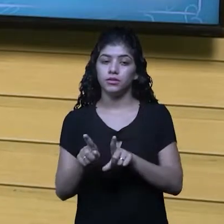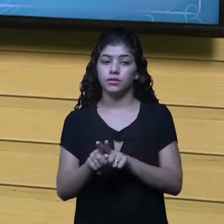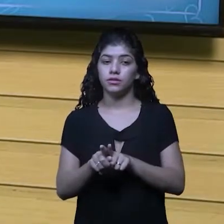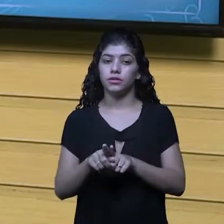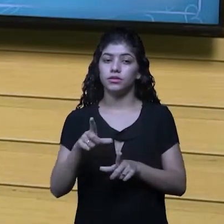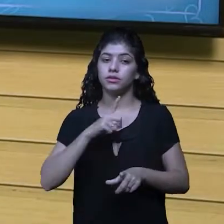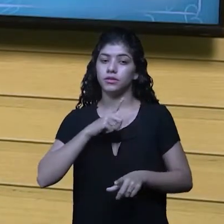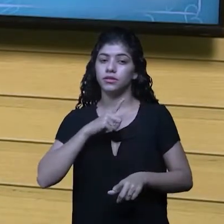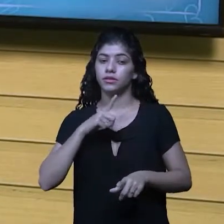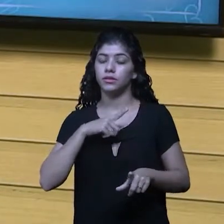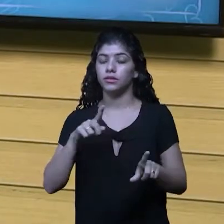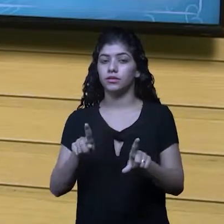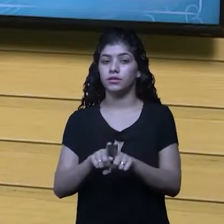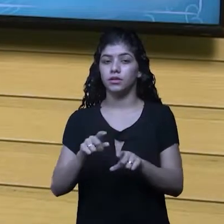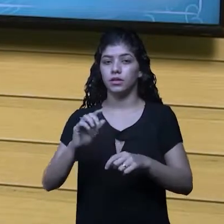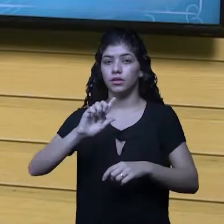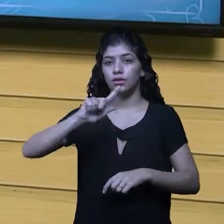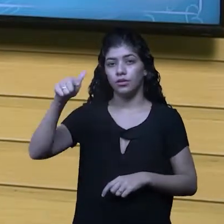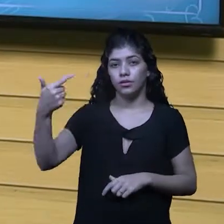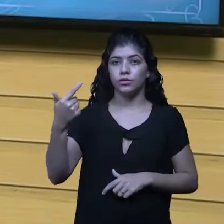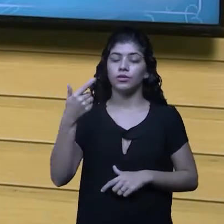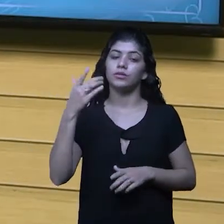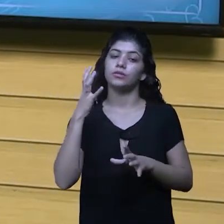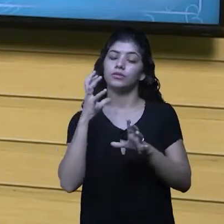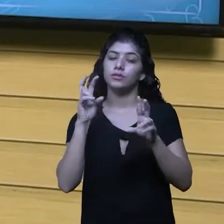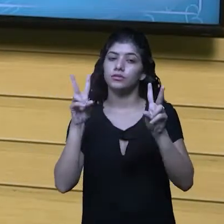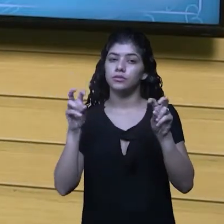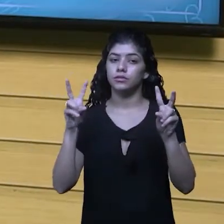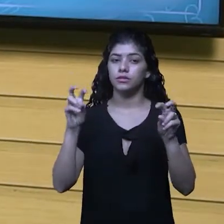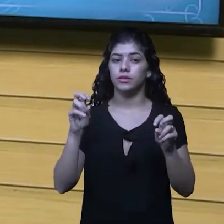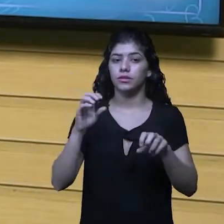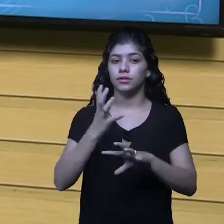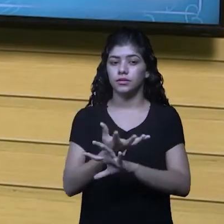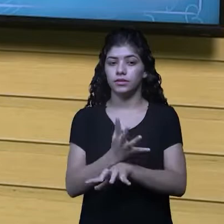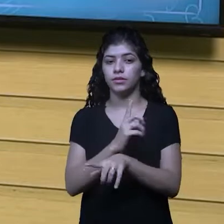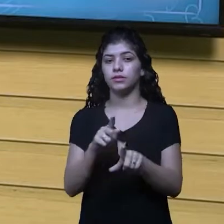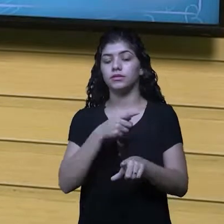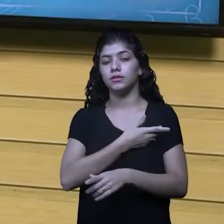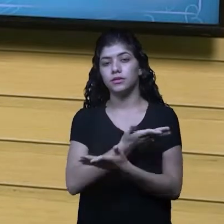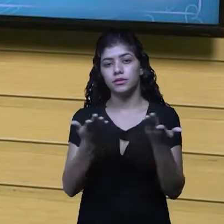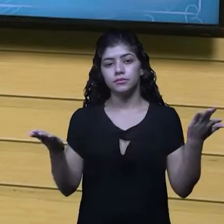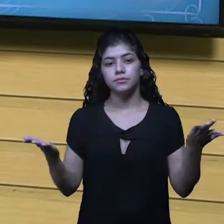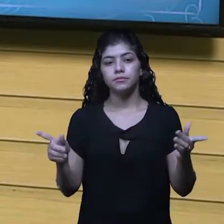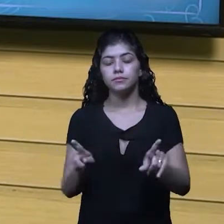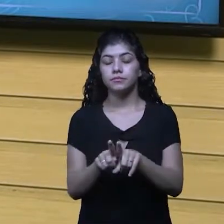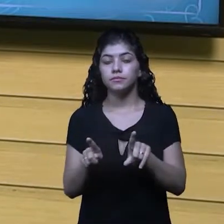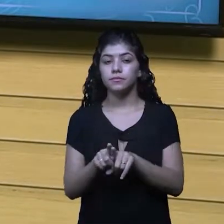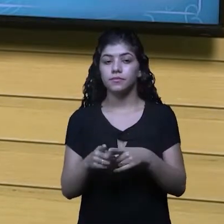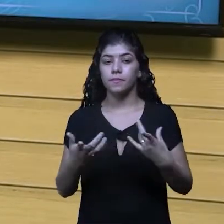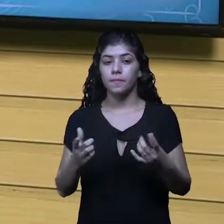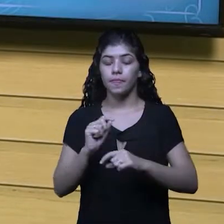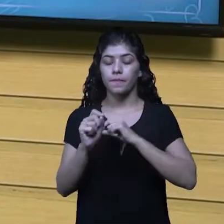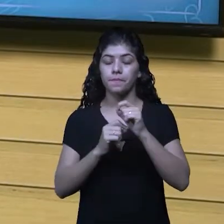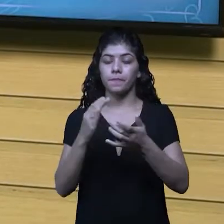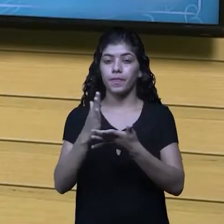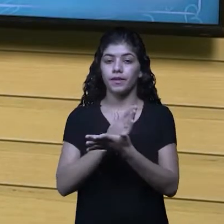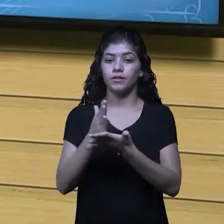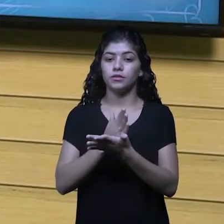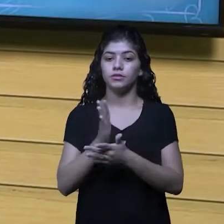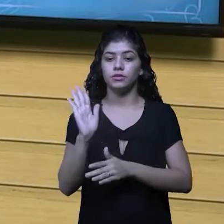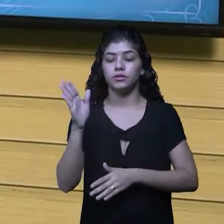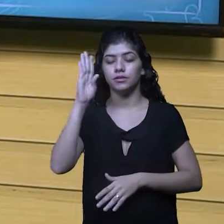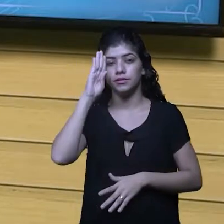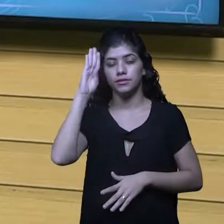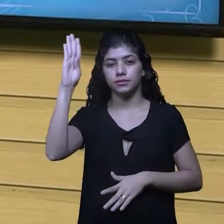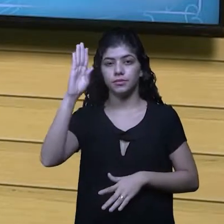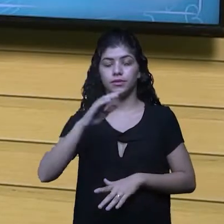isso também é para um outro conteúdo, é para uma outra disciplina que vocês também irão ver. Mas aqui nós vamos ver algumas das